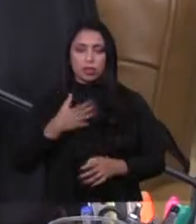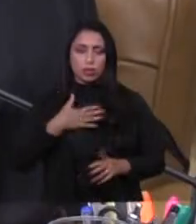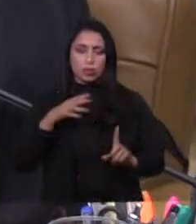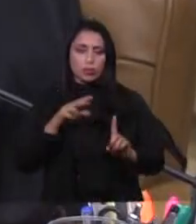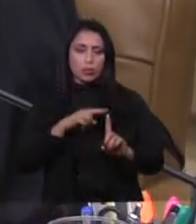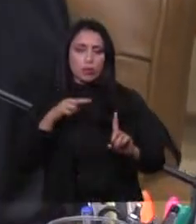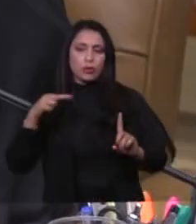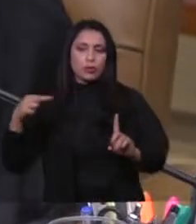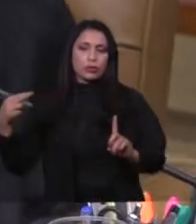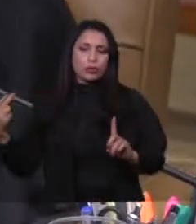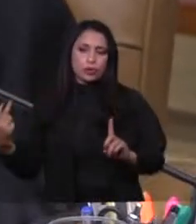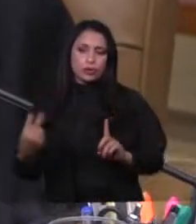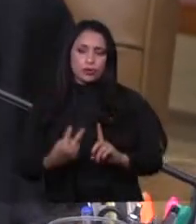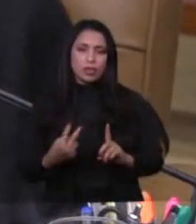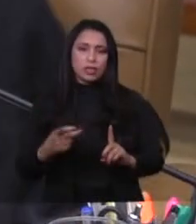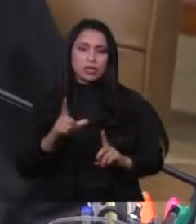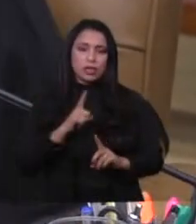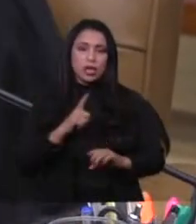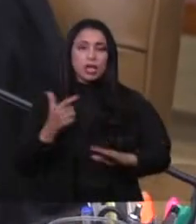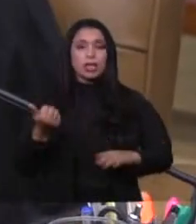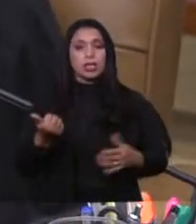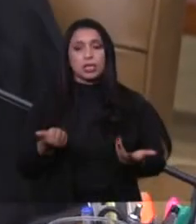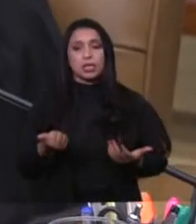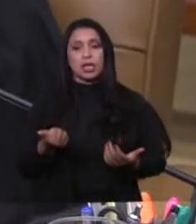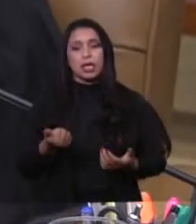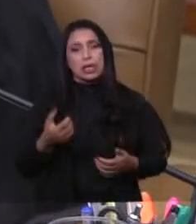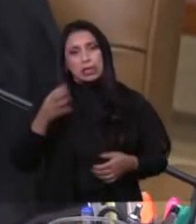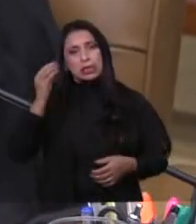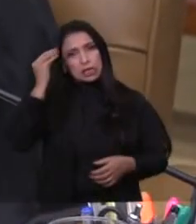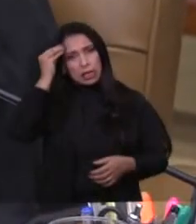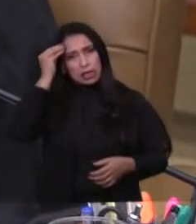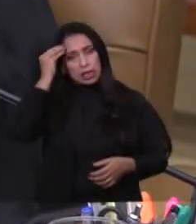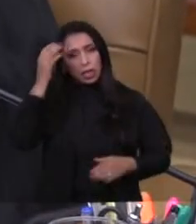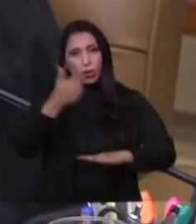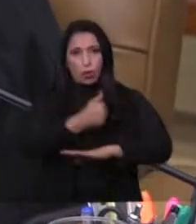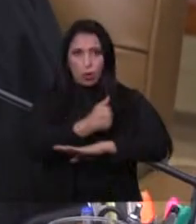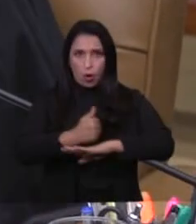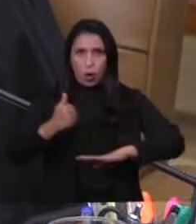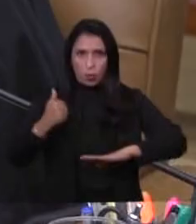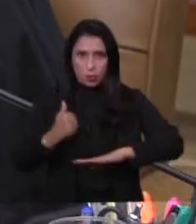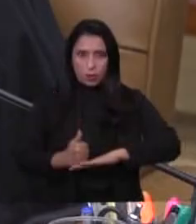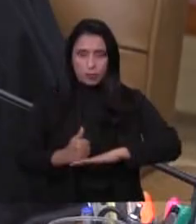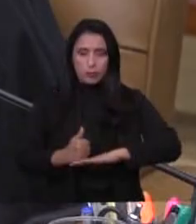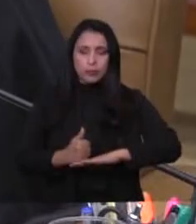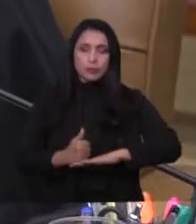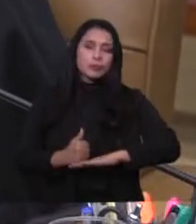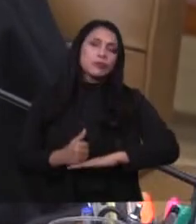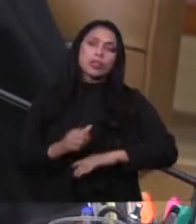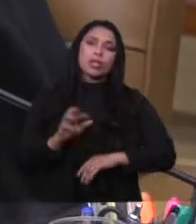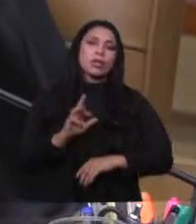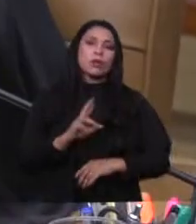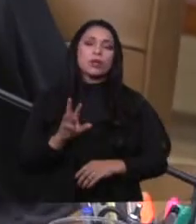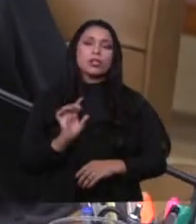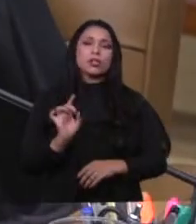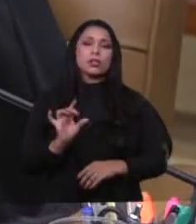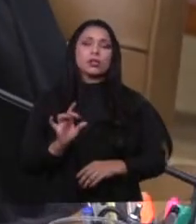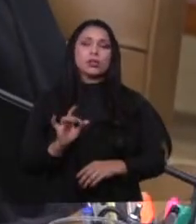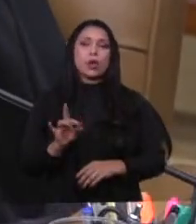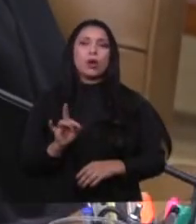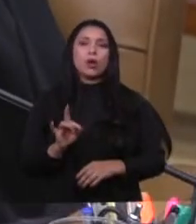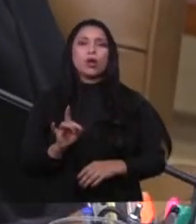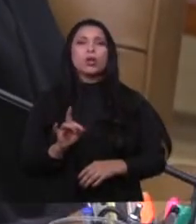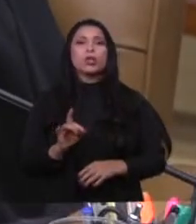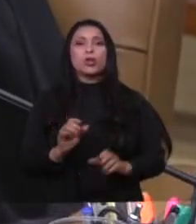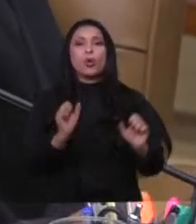também lembrar o seguinte: um golpe de Estado, ele demanda atos não só de destituição do